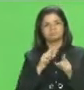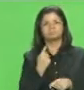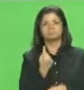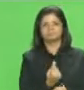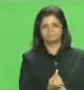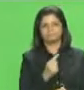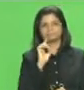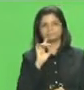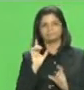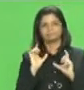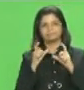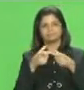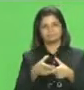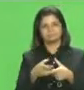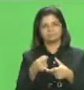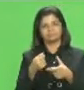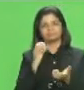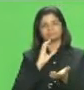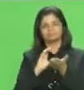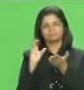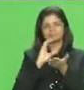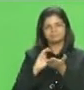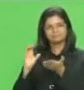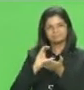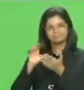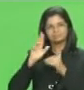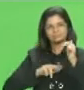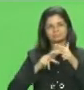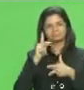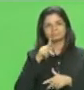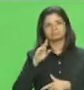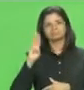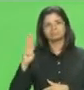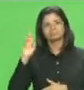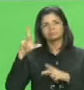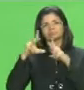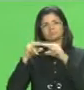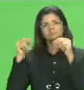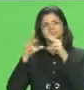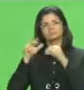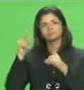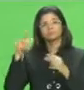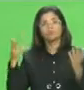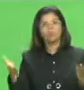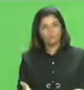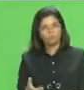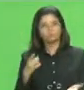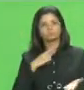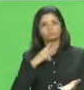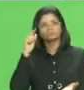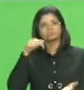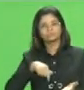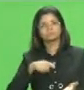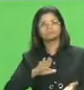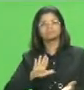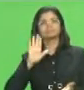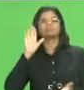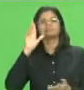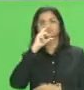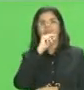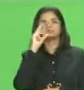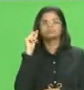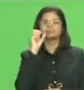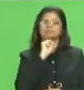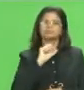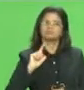deputadas que menos gastou recurso do dinheiro público em Brasília. Hoje eu estou aqui como candidata à prefeita de